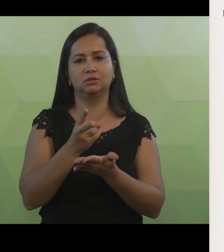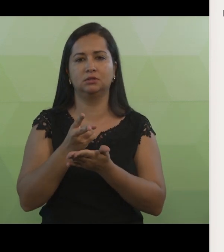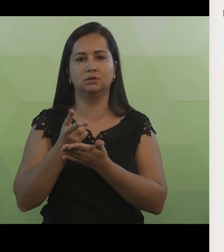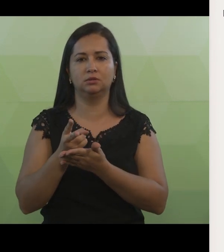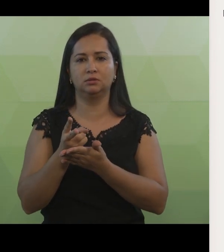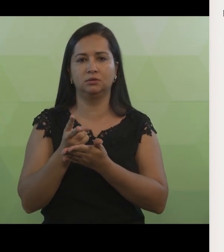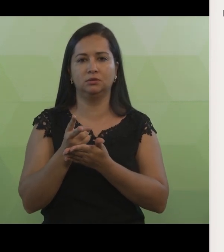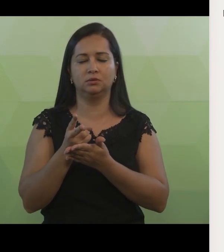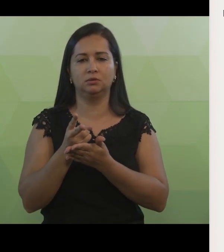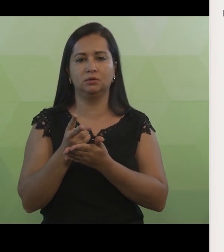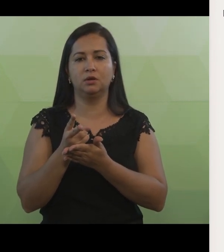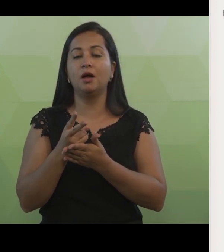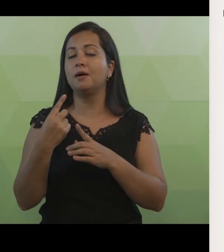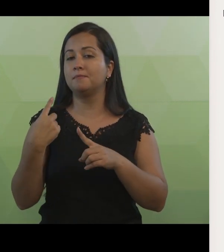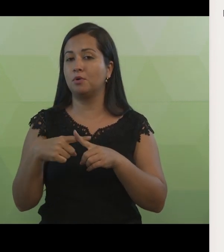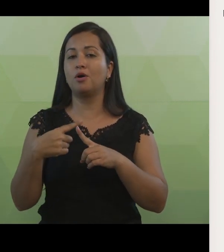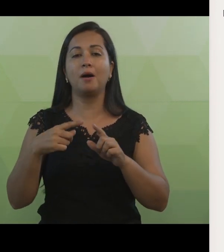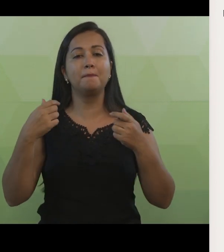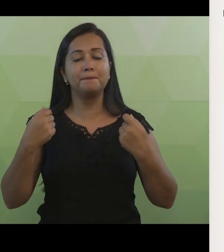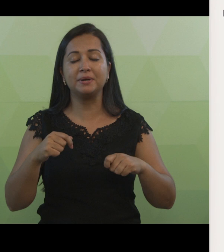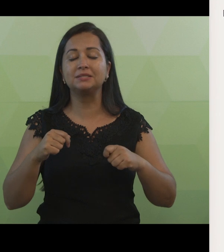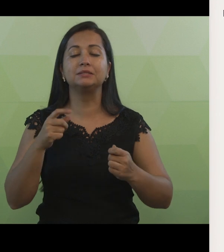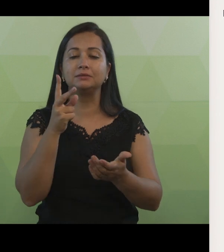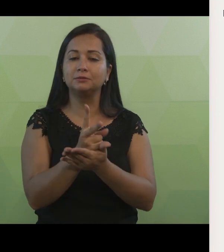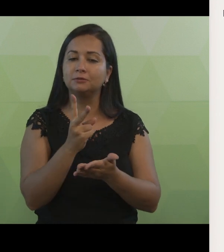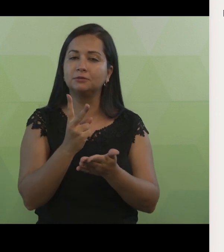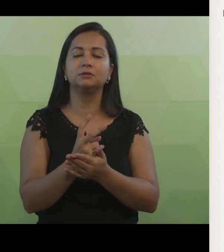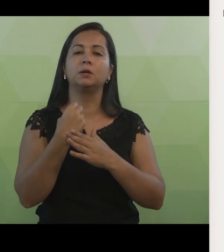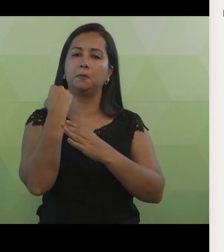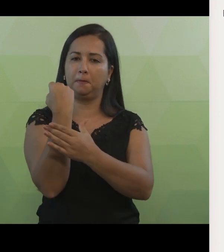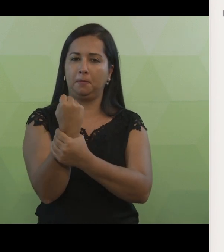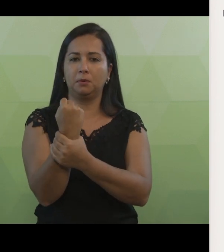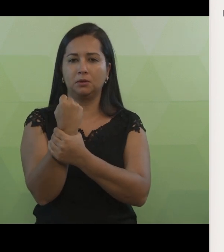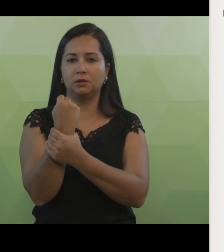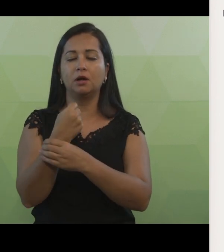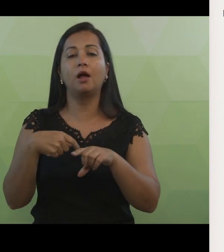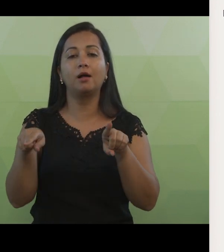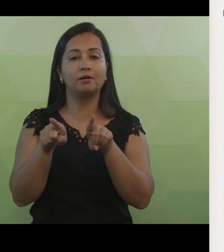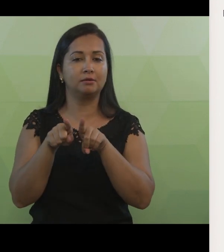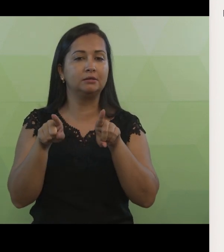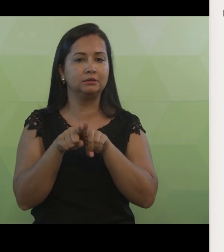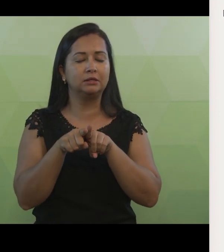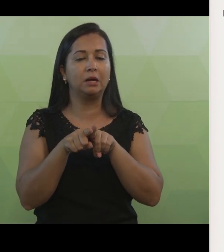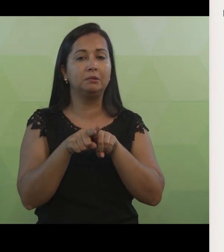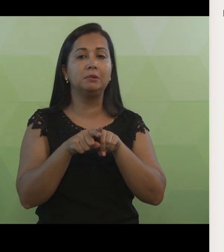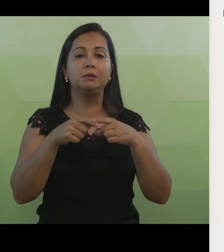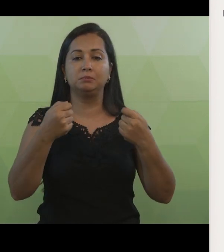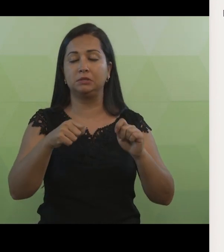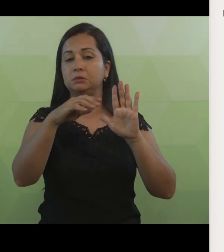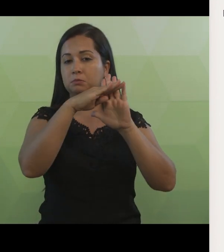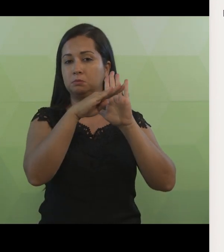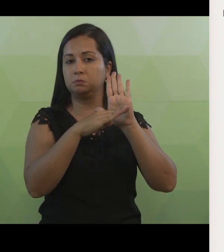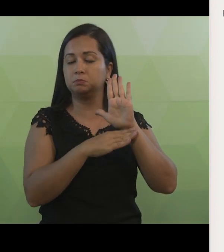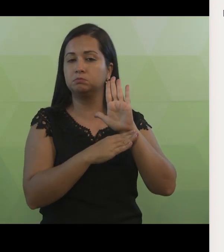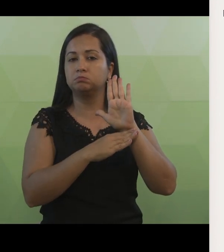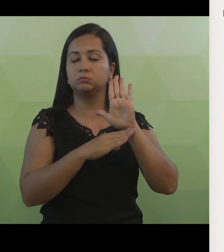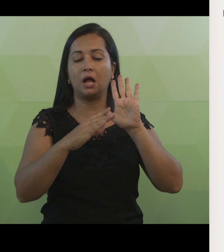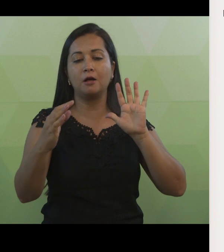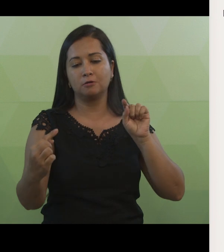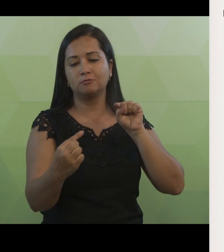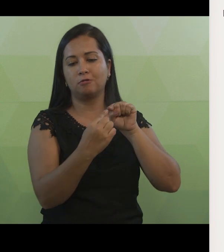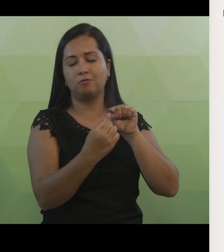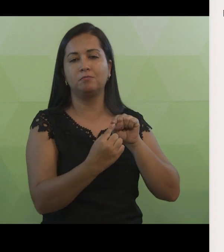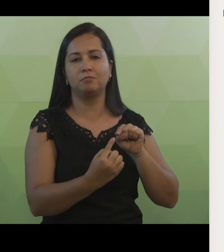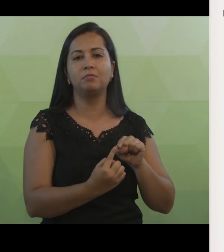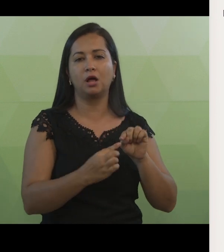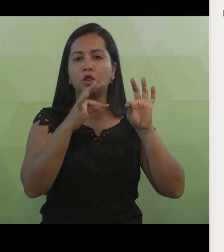sistema deve atender os requisitos funcionais, ou seja, as funcionalidades, mas também deve atender as especificações de segurança, definidas pelo Departamento de